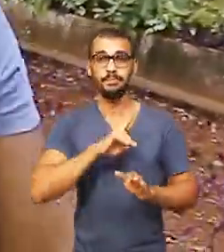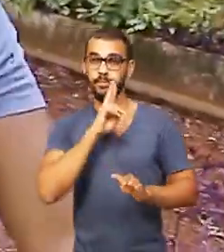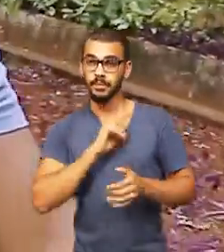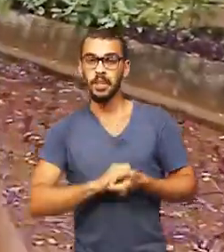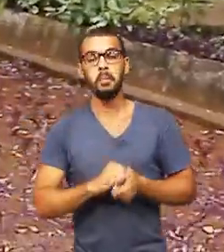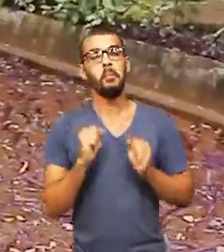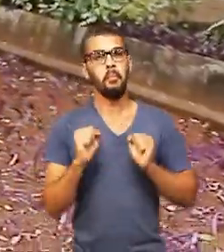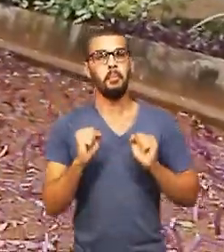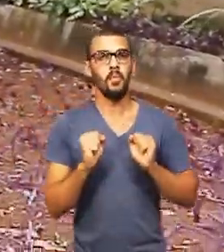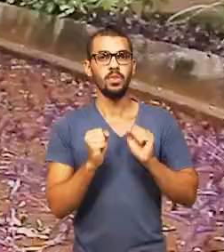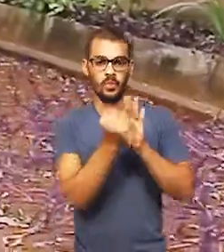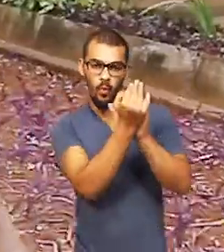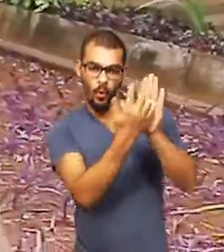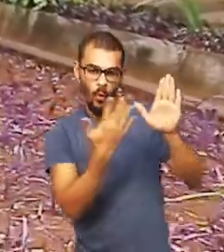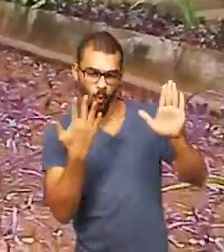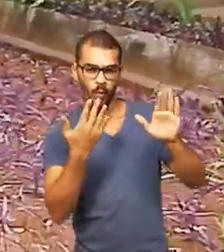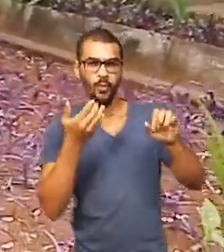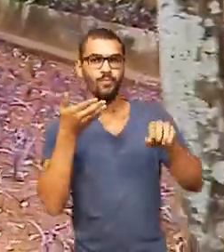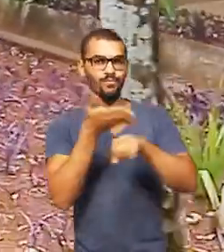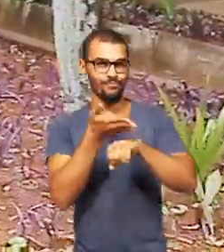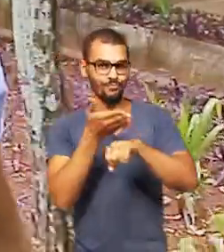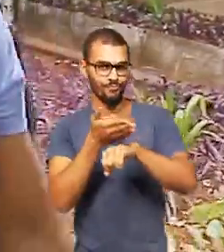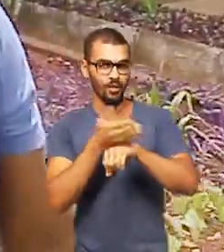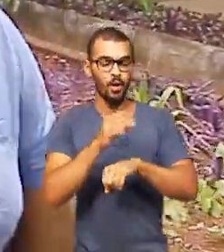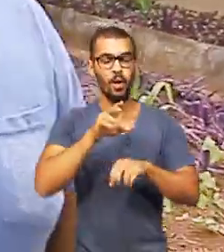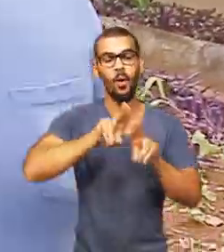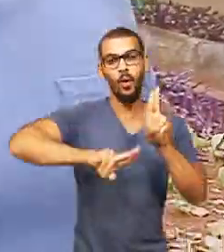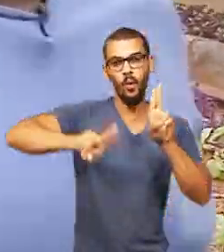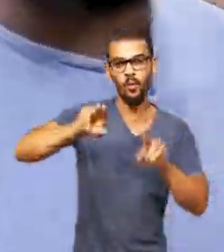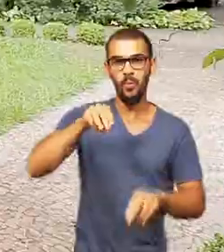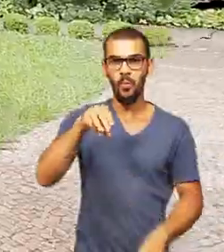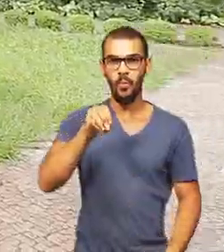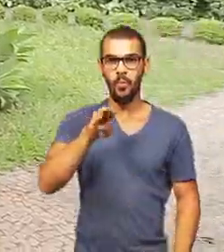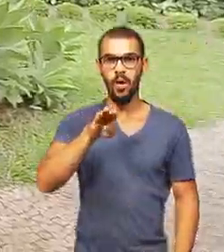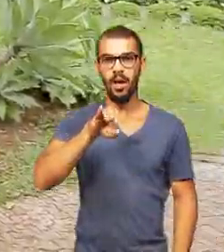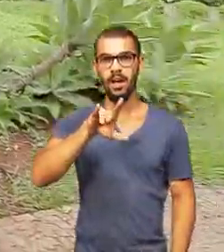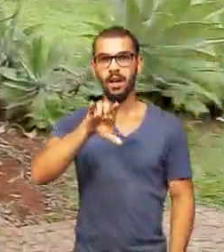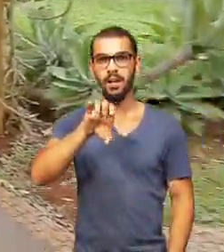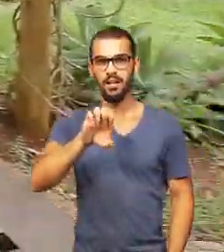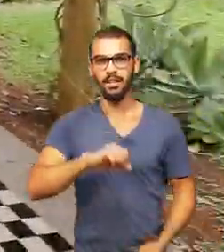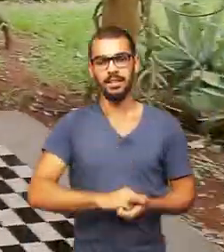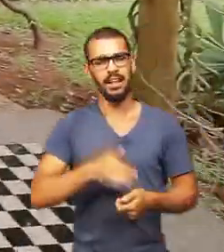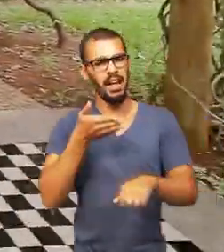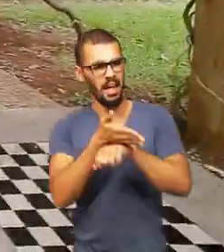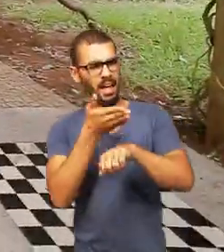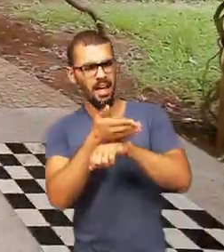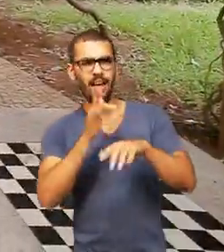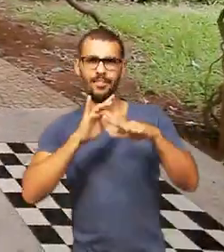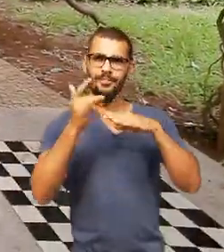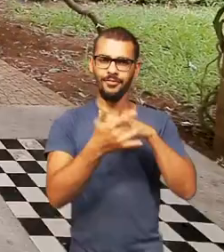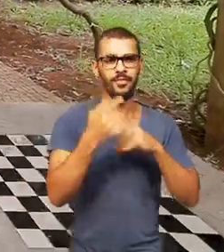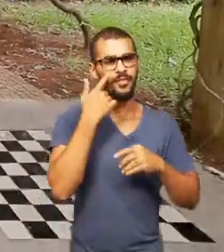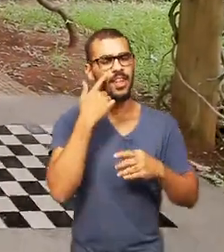restaurantes universitários, a UFO disponibiliza o aplicativo UFO Mobile. Acesse as redes sociais da